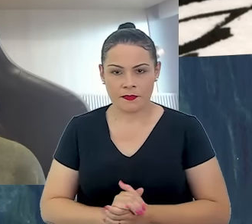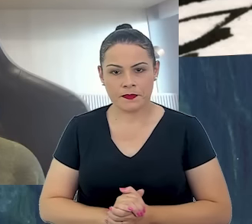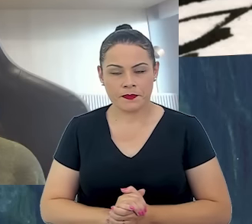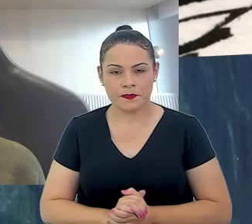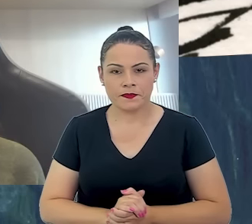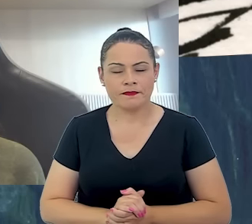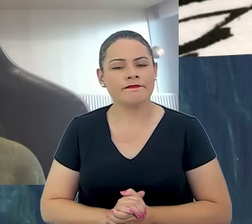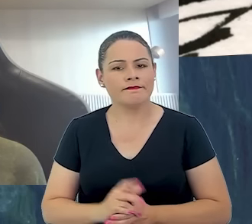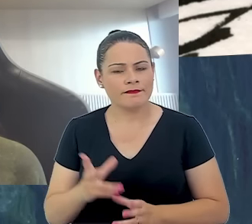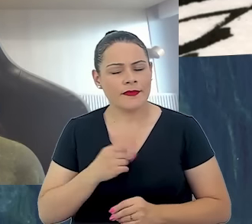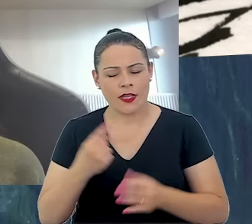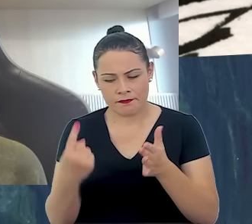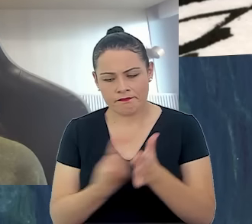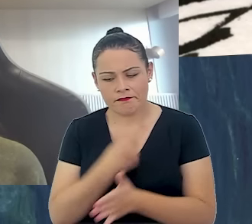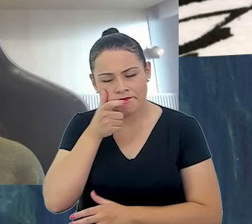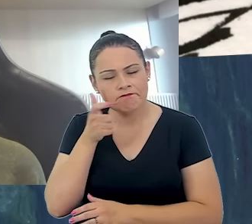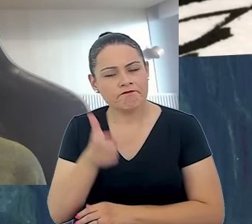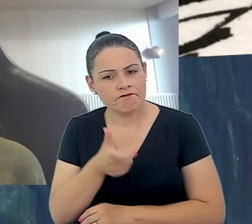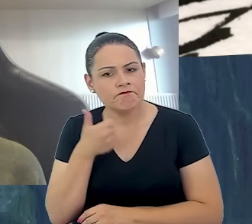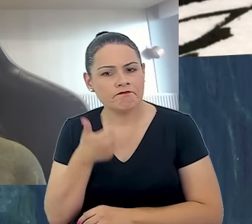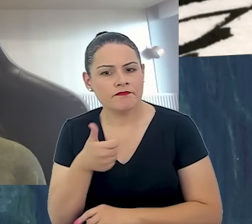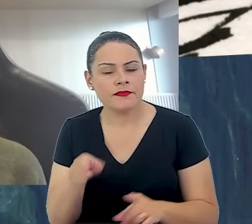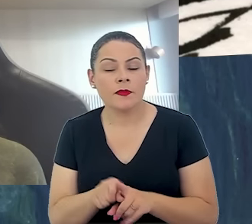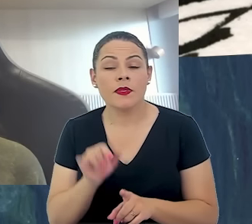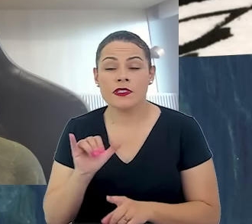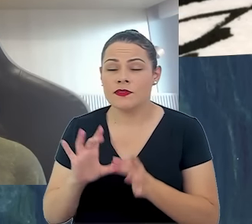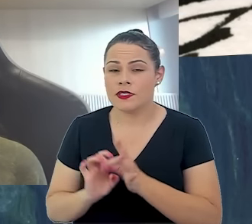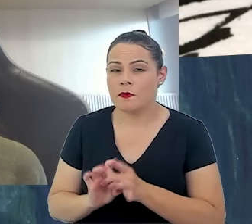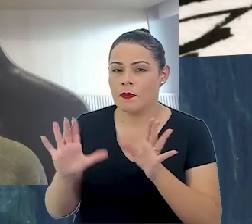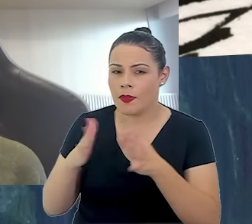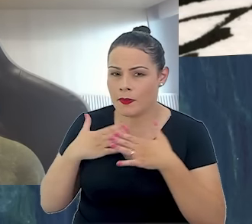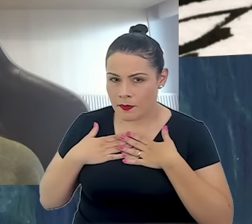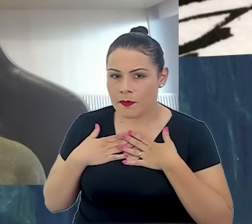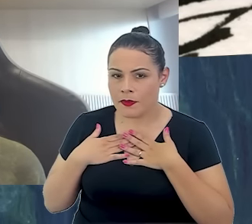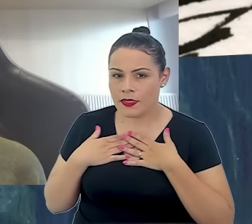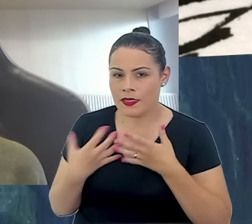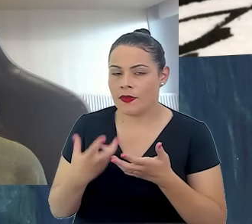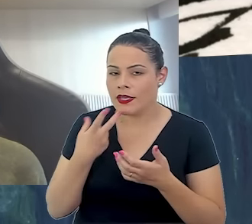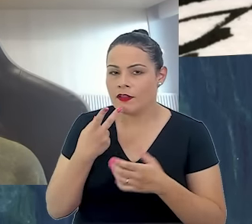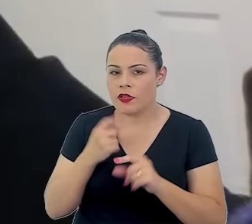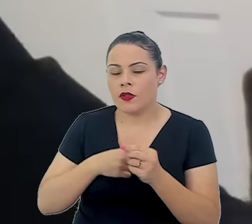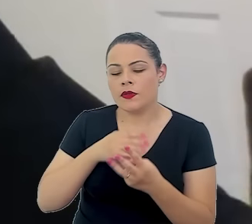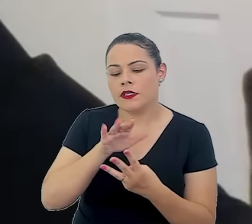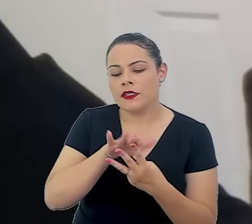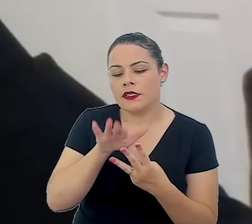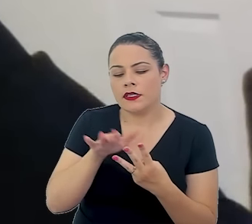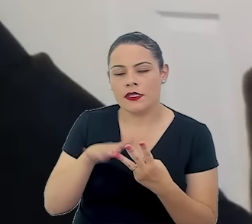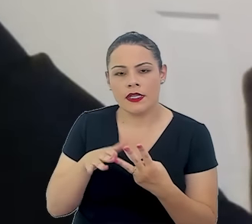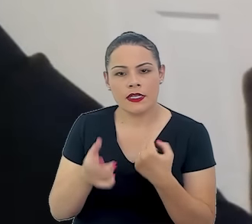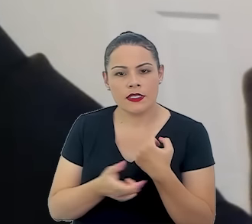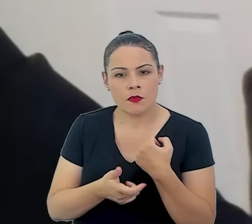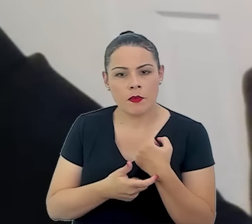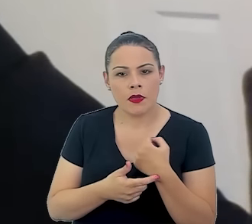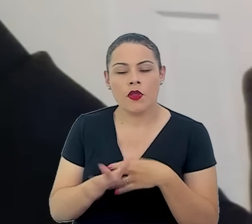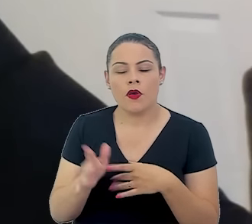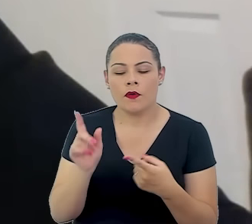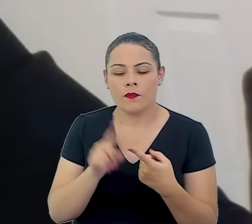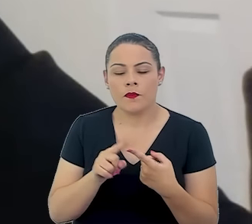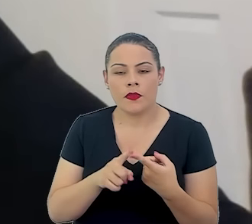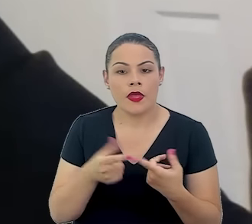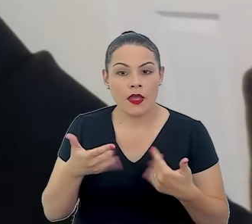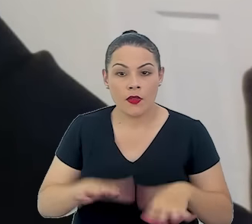redistribuição uma pergunta Super Interessante Rodrigo e aí se você me permite eu vou eu vou eu vou atacar Três blocos primeiro